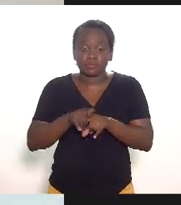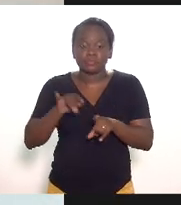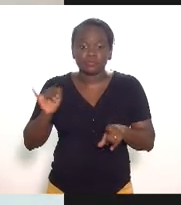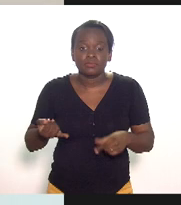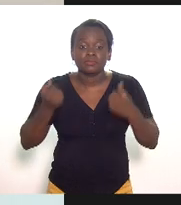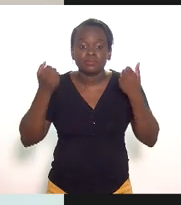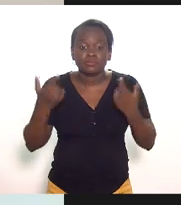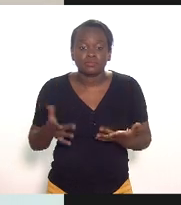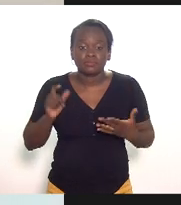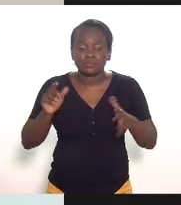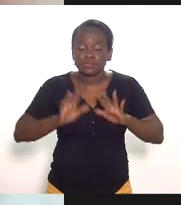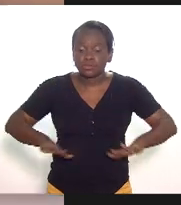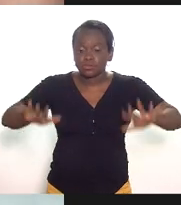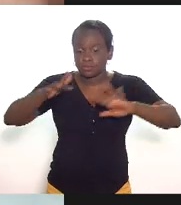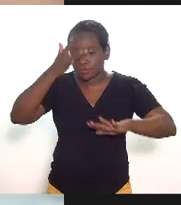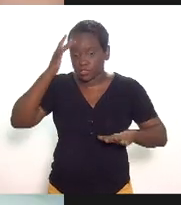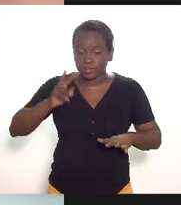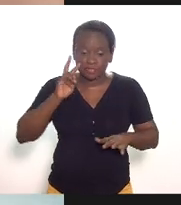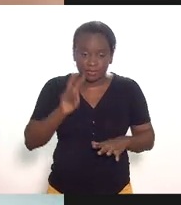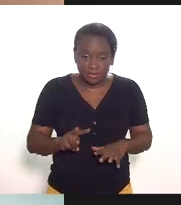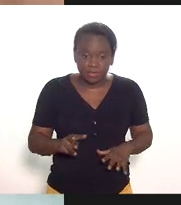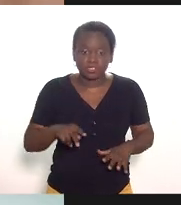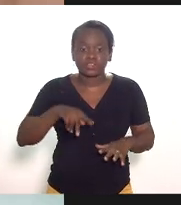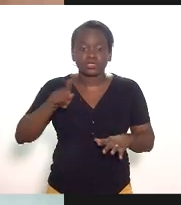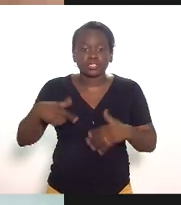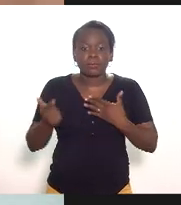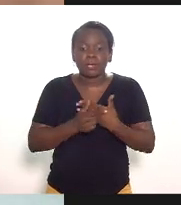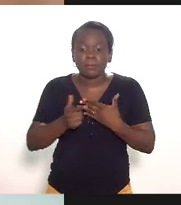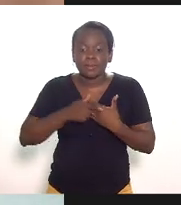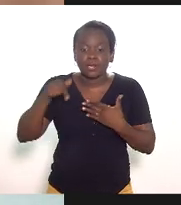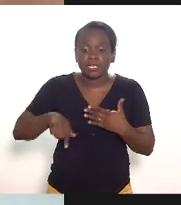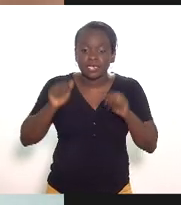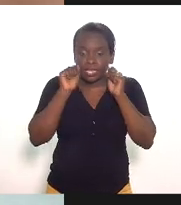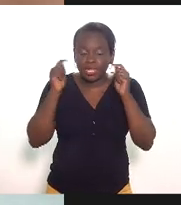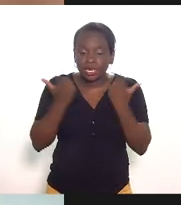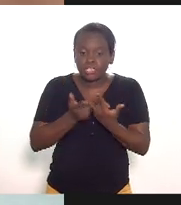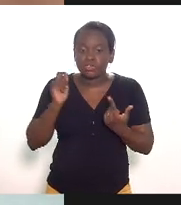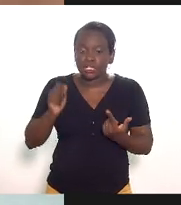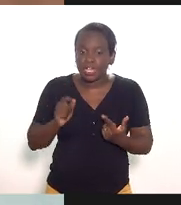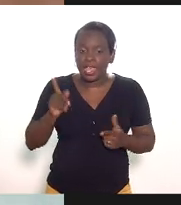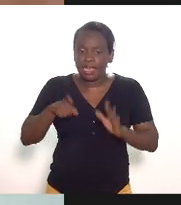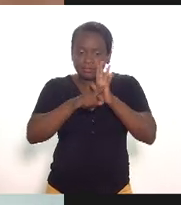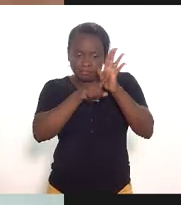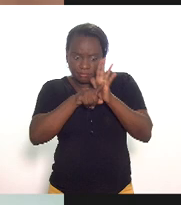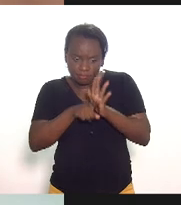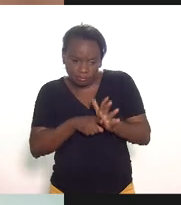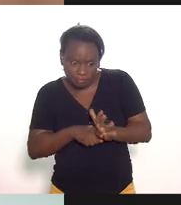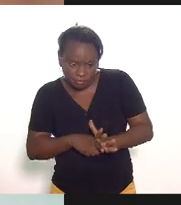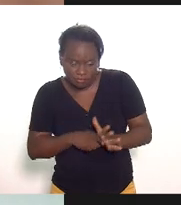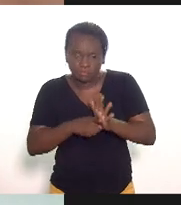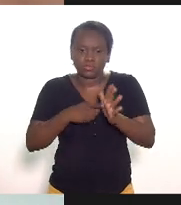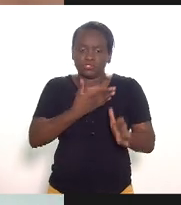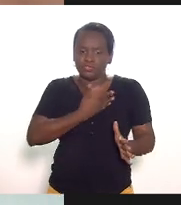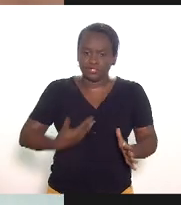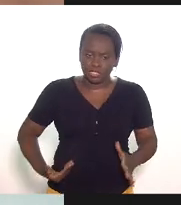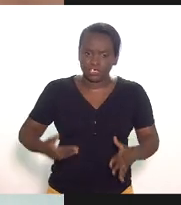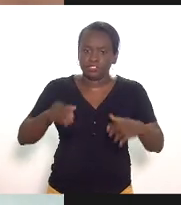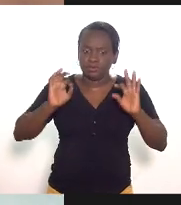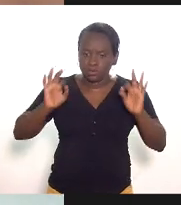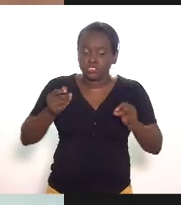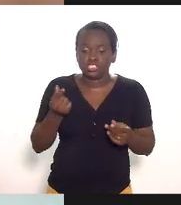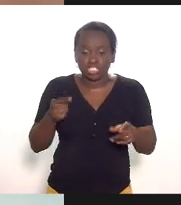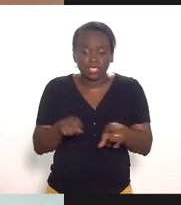dizer a todos que estão ouvindo que nós, nosso papel na Assembleia Legislativa é de fiscalizar o poder público, fiscalizar o